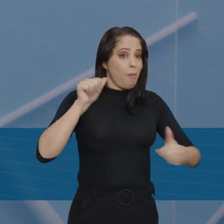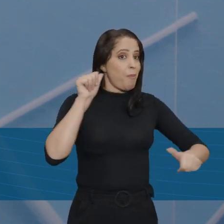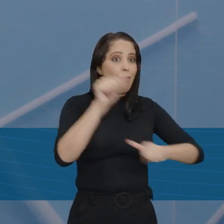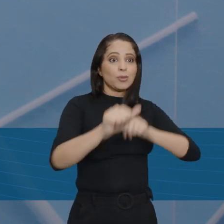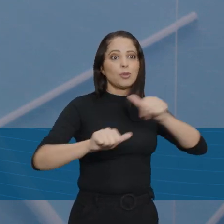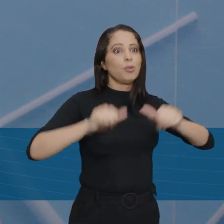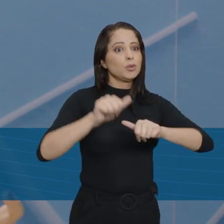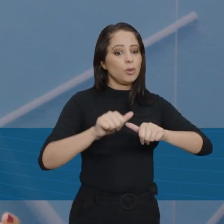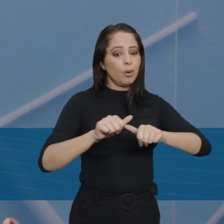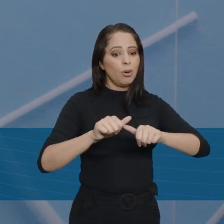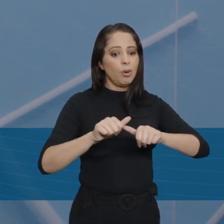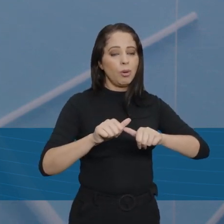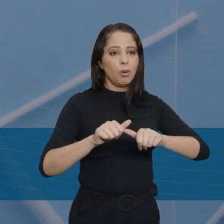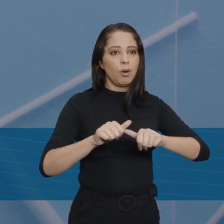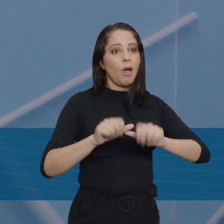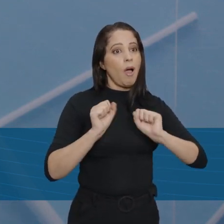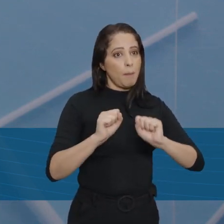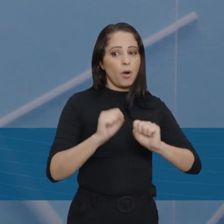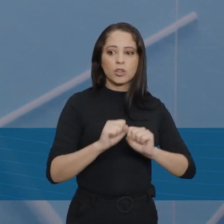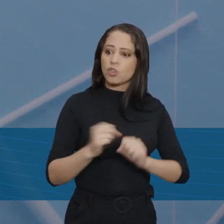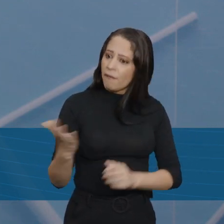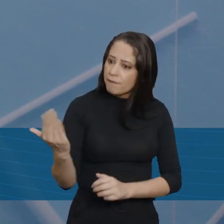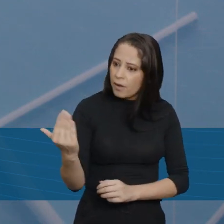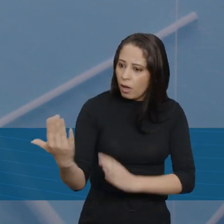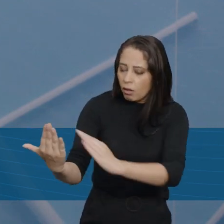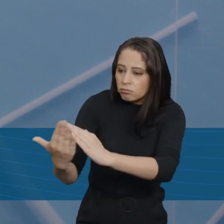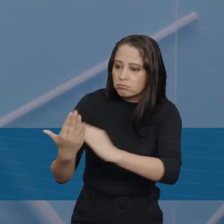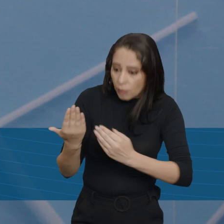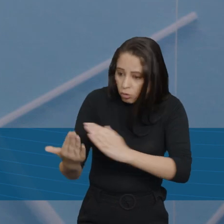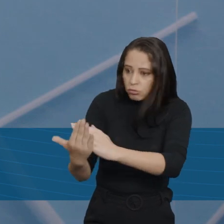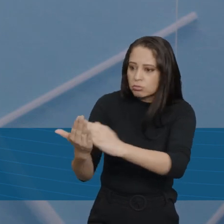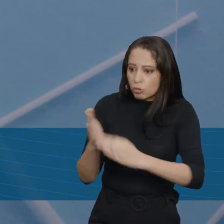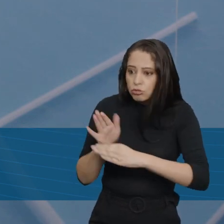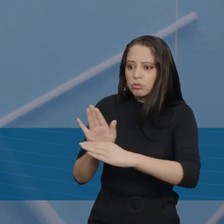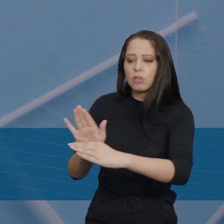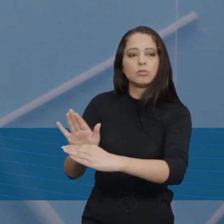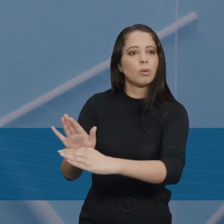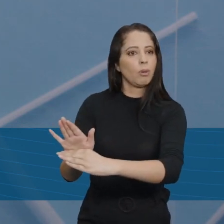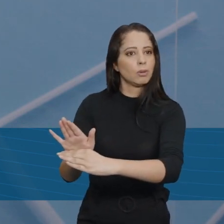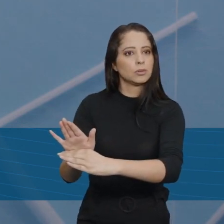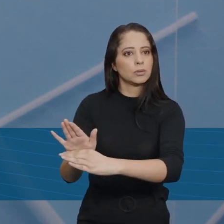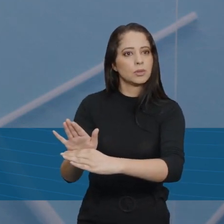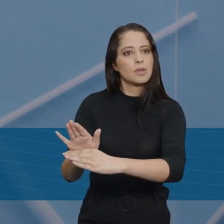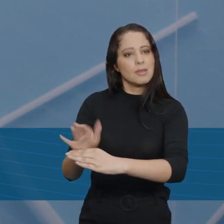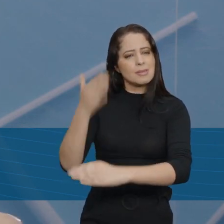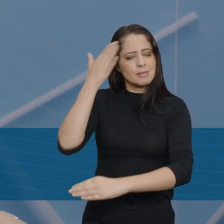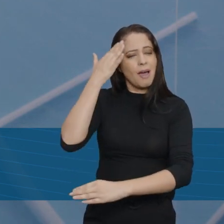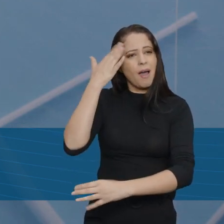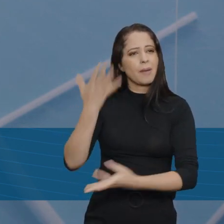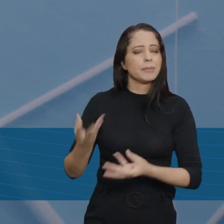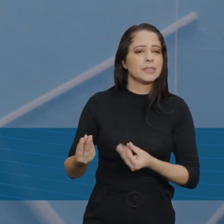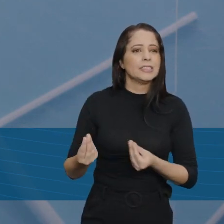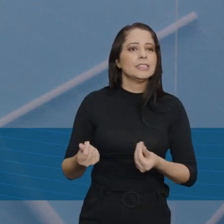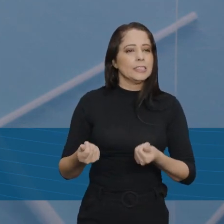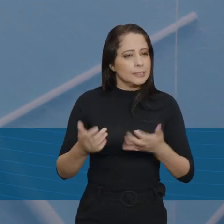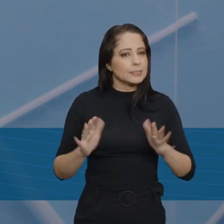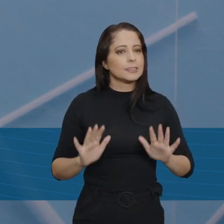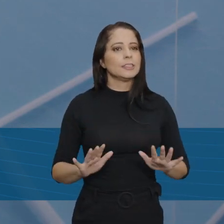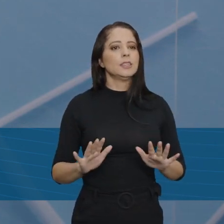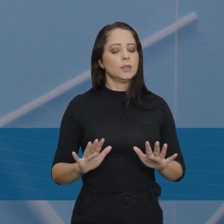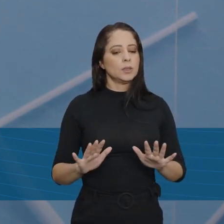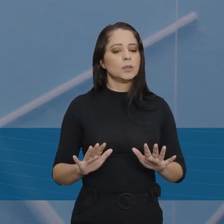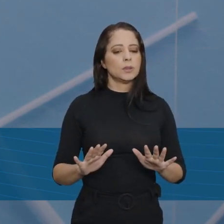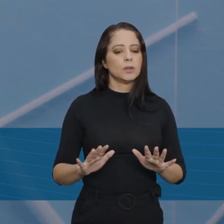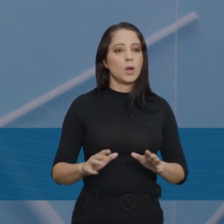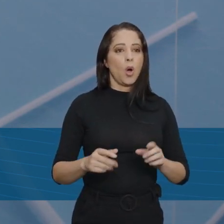né, a gente pode olhar e falar assim, não, vem cá, vamos lá, eu te ajudo, né? Dá nomes, né? Acho que por isso